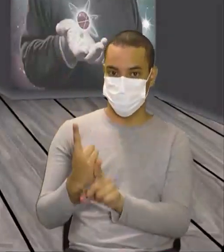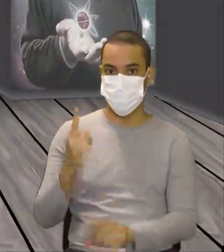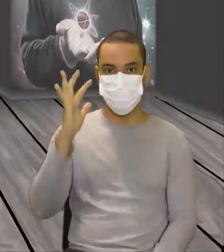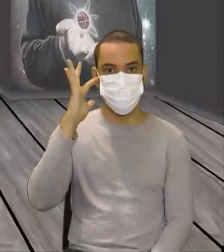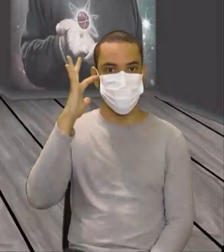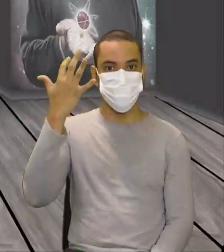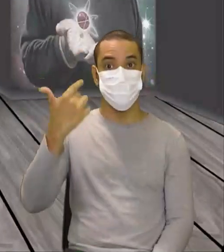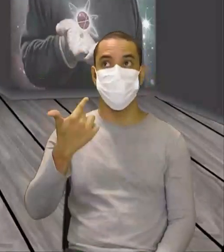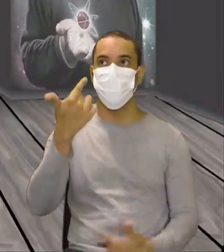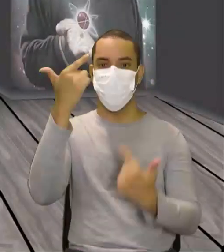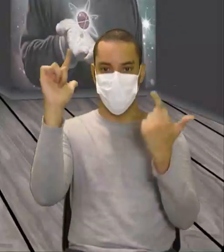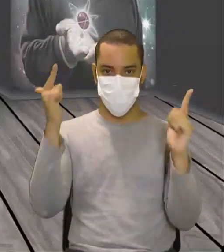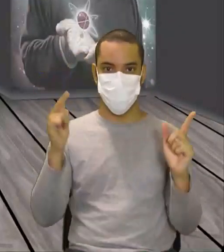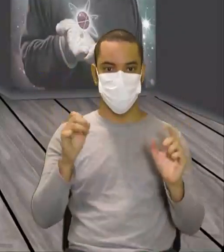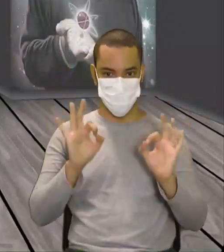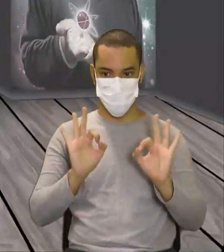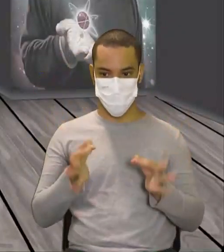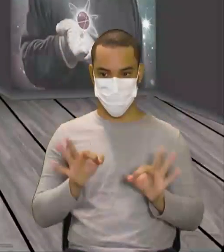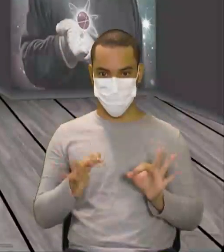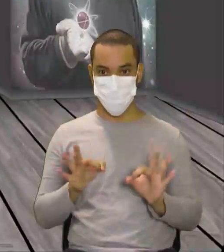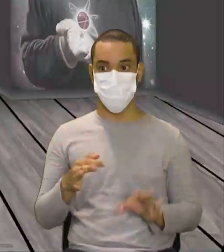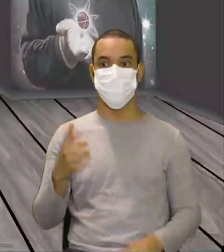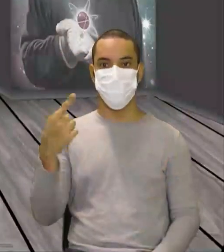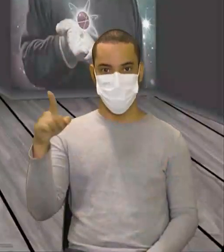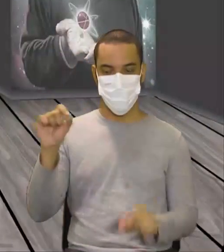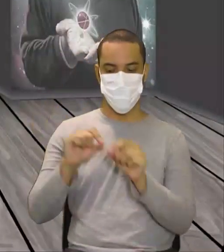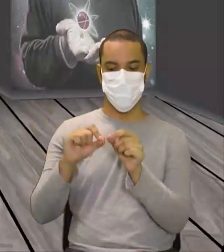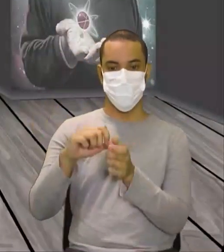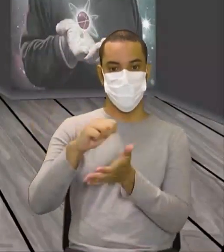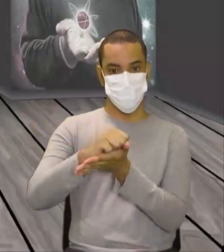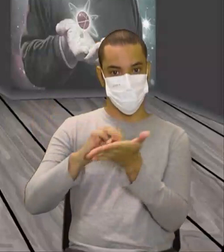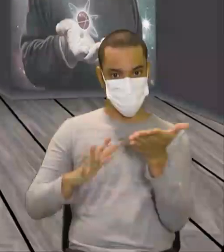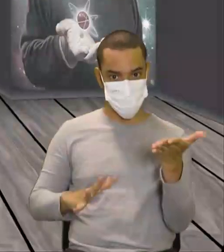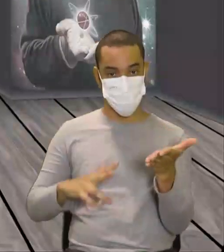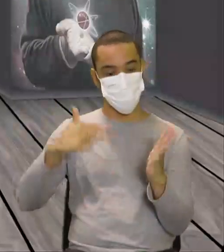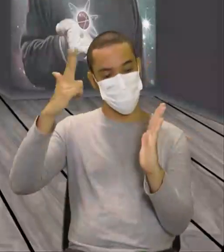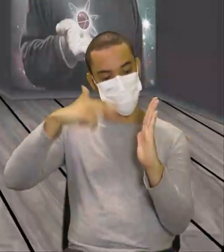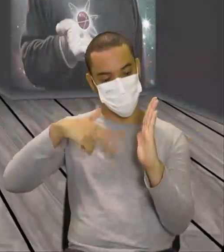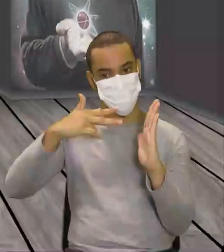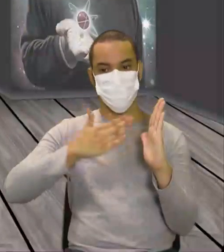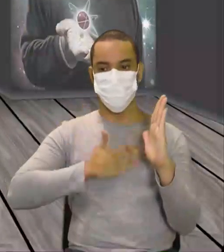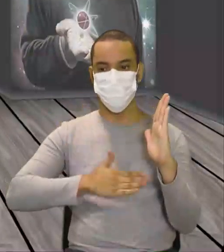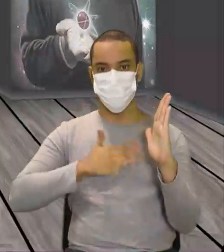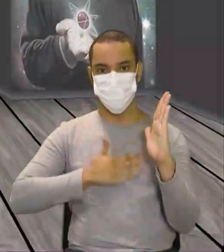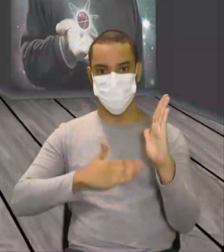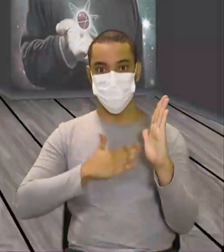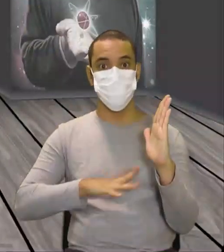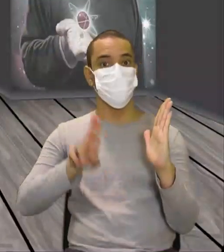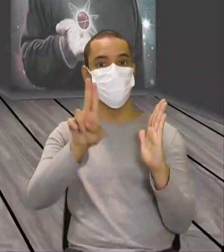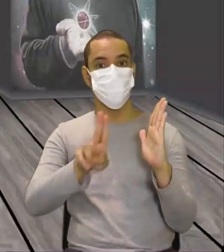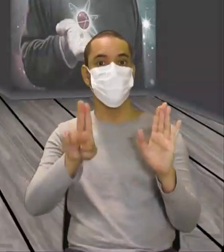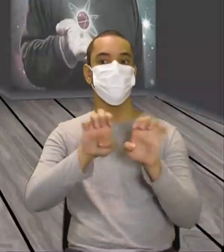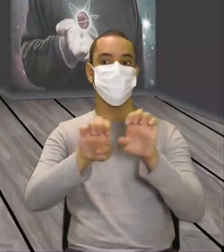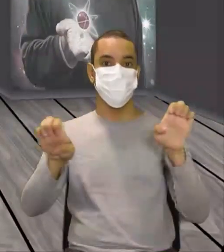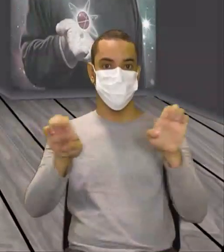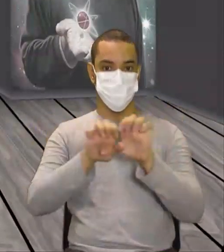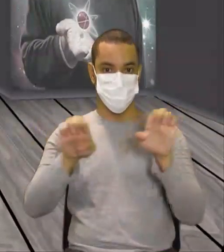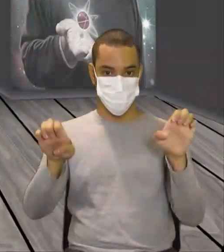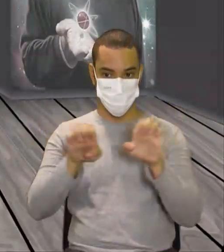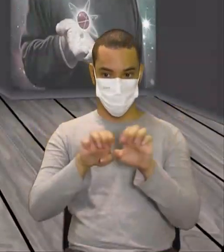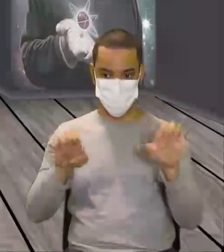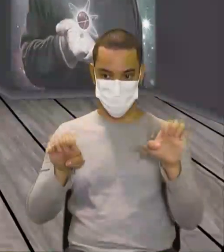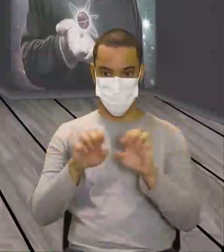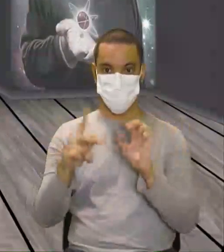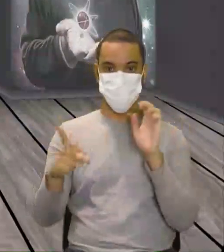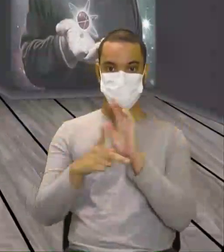né? Beleza? Então vão lá, façam as atividades, leiam com calma, usem as equações que foi passada, as